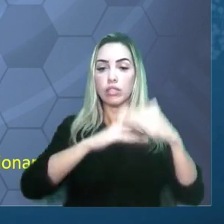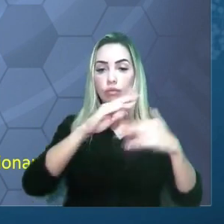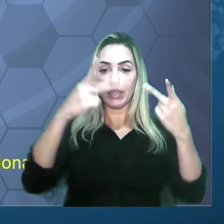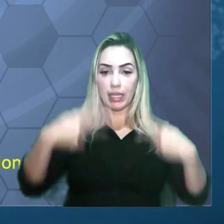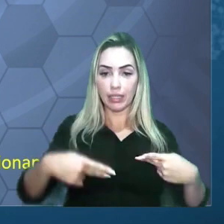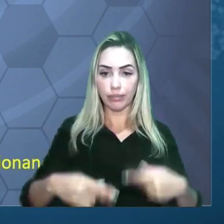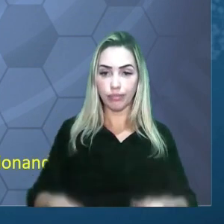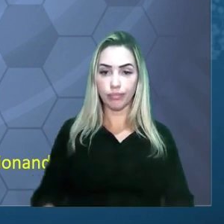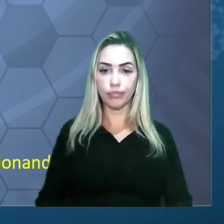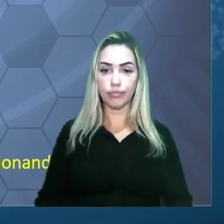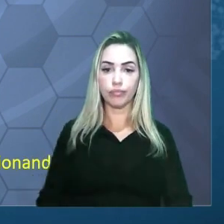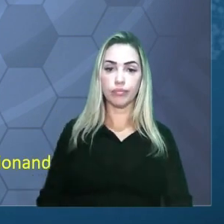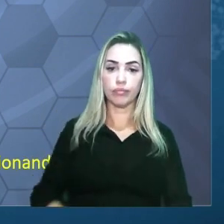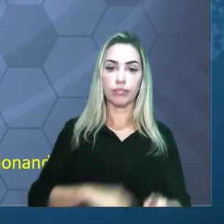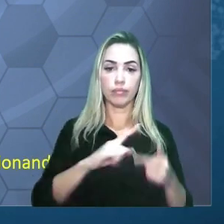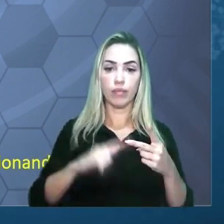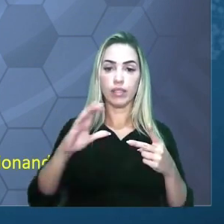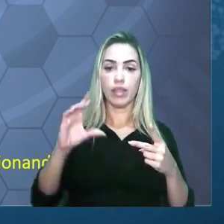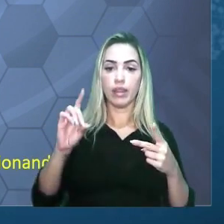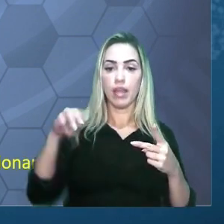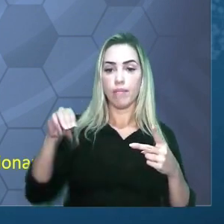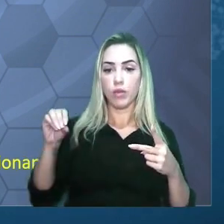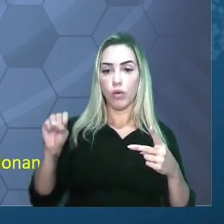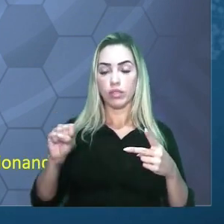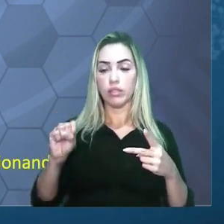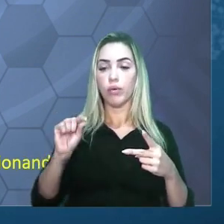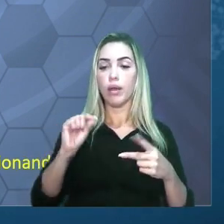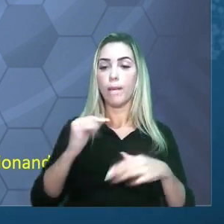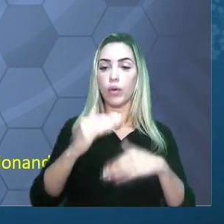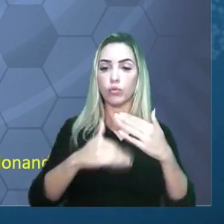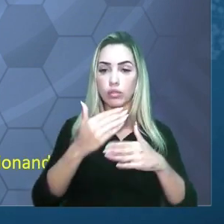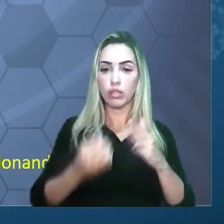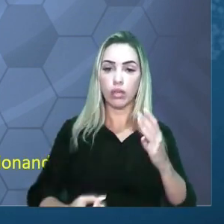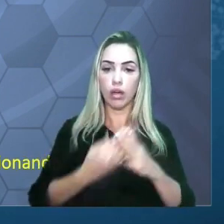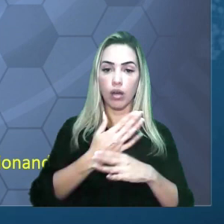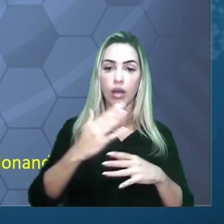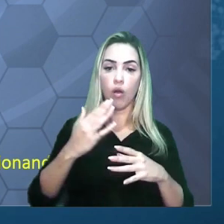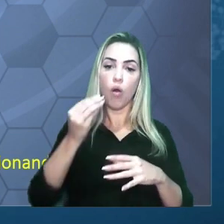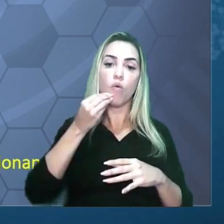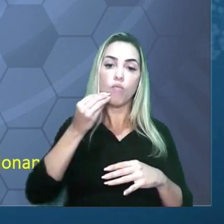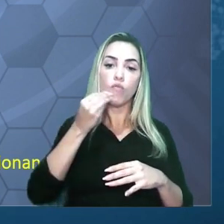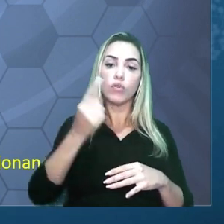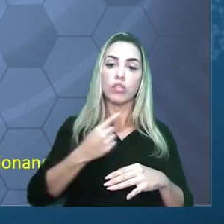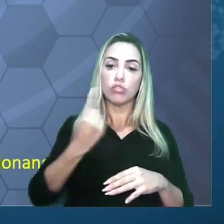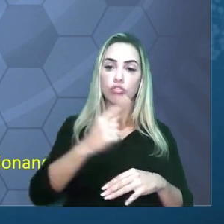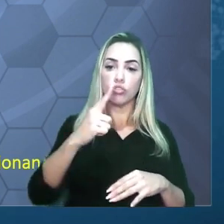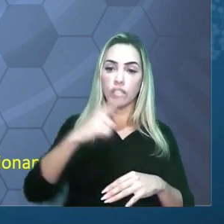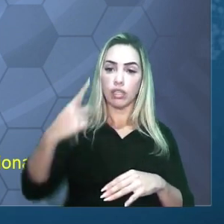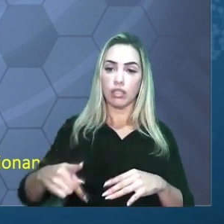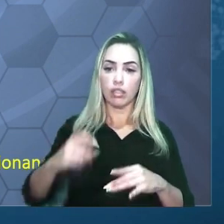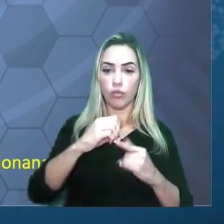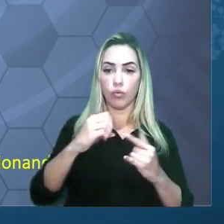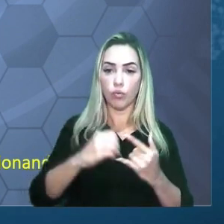Número 2, CDMOs, produção de clinical trial materials. É óbvio que nós temos na nossa Fiocruz e etc., mas a